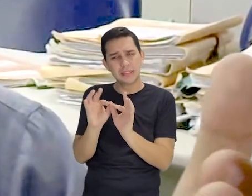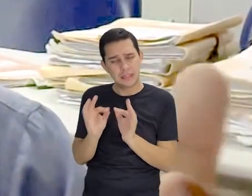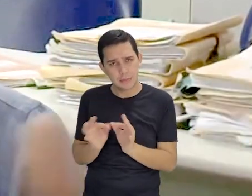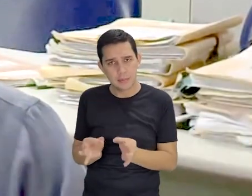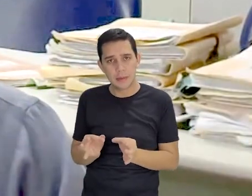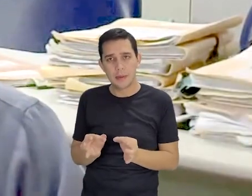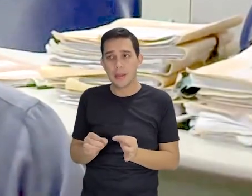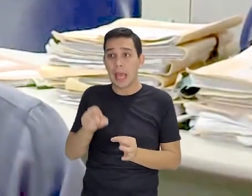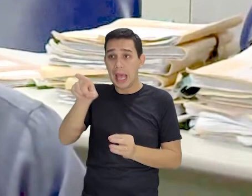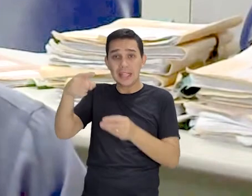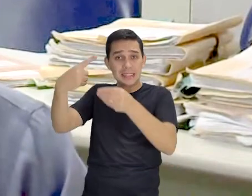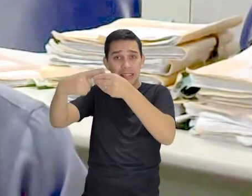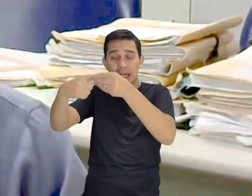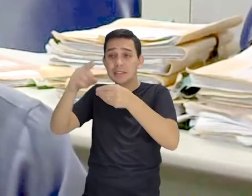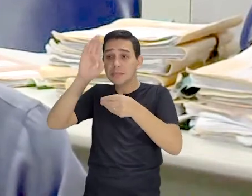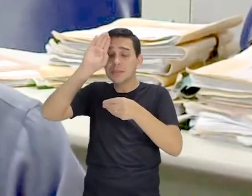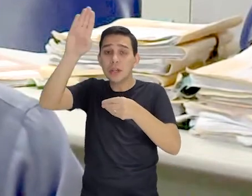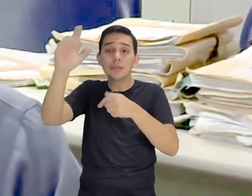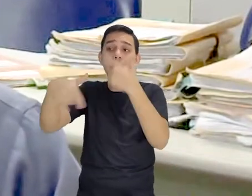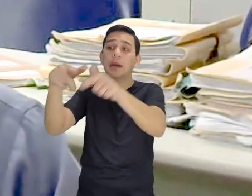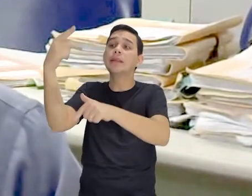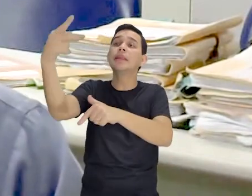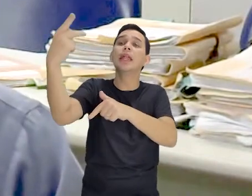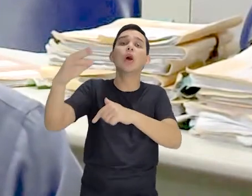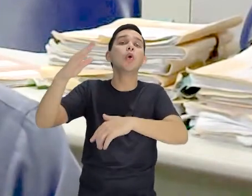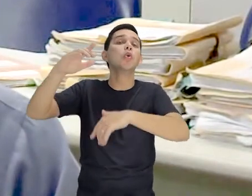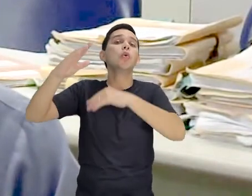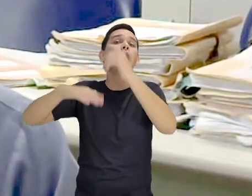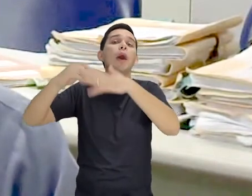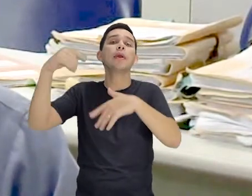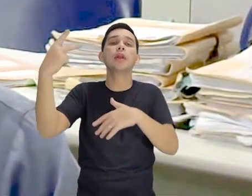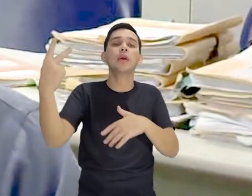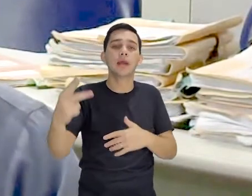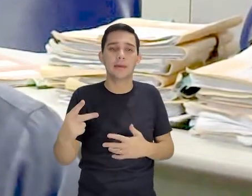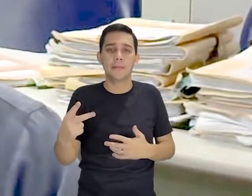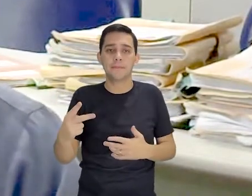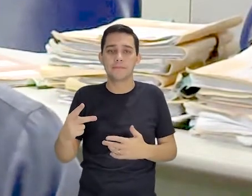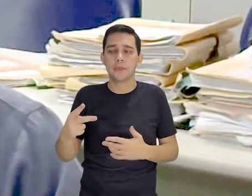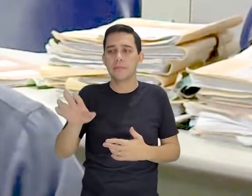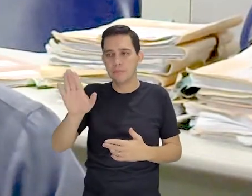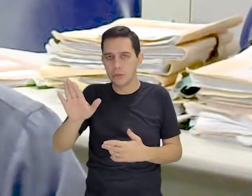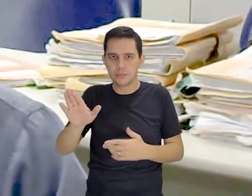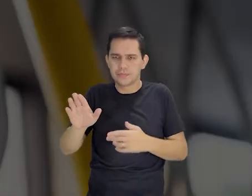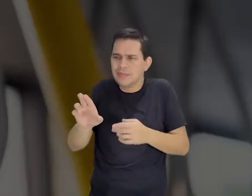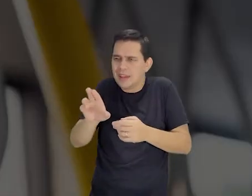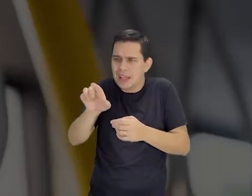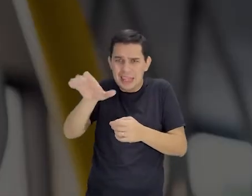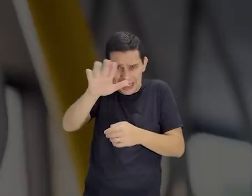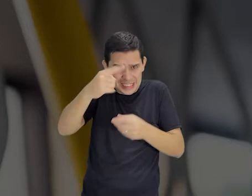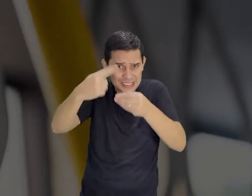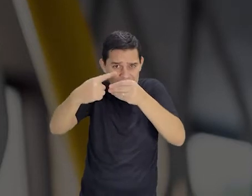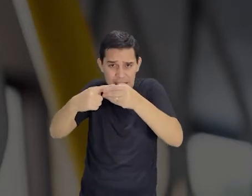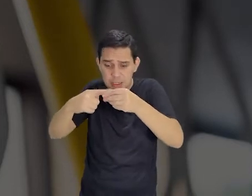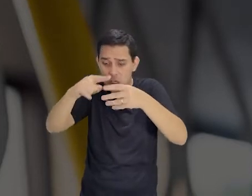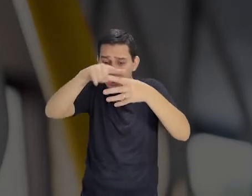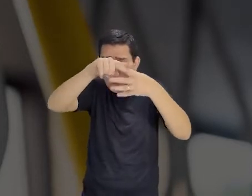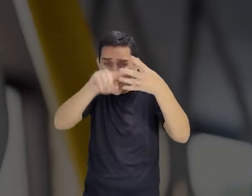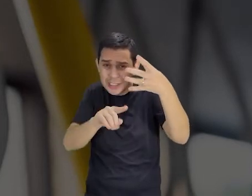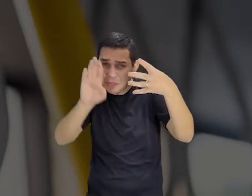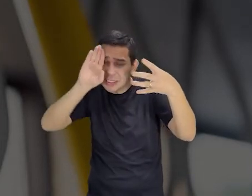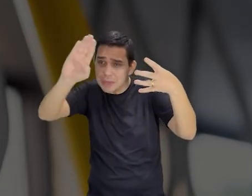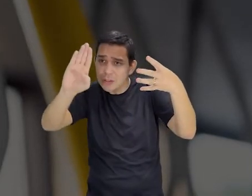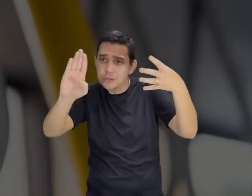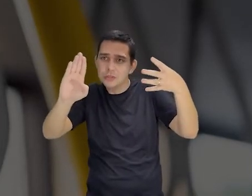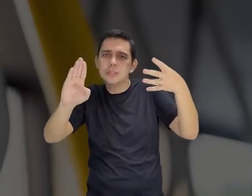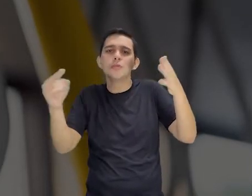da cidade. E a doutrina urbanística ela costuma indicar 4 principais funções da cidade, que se referem